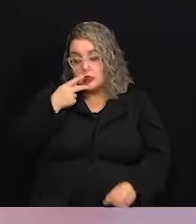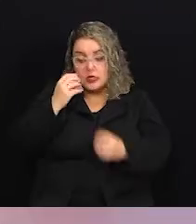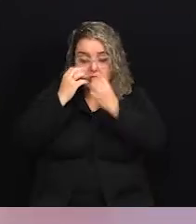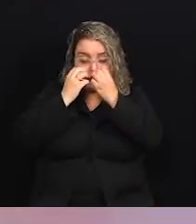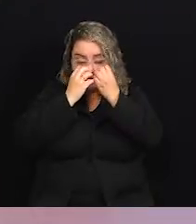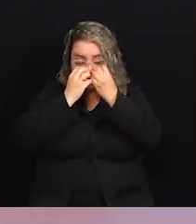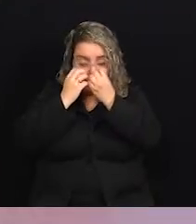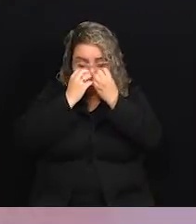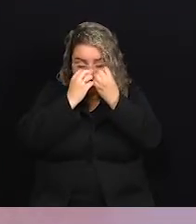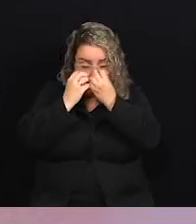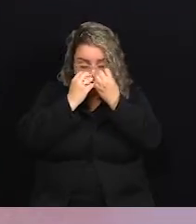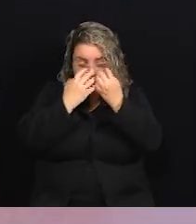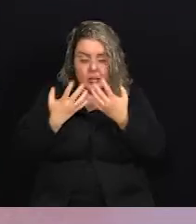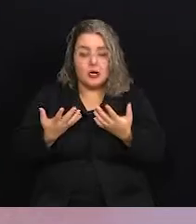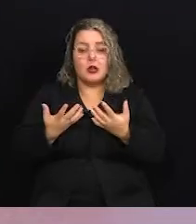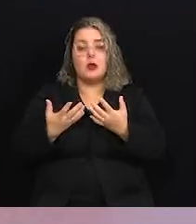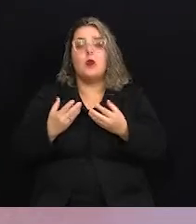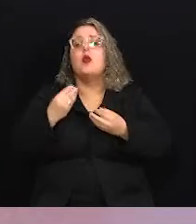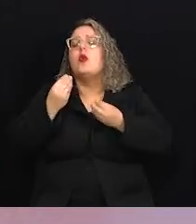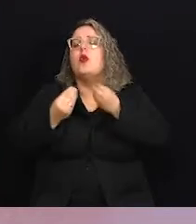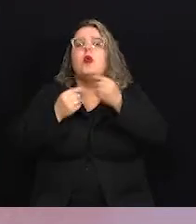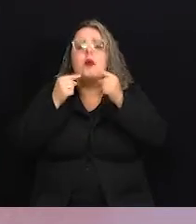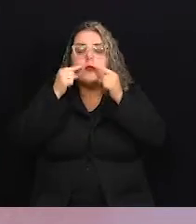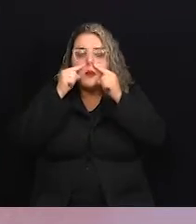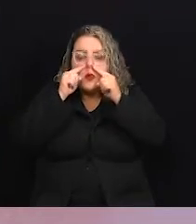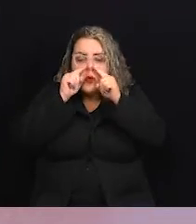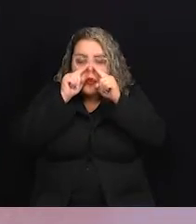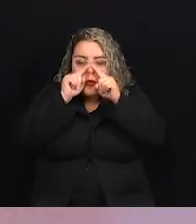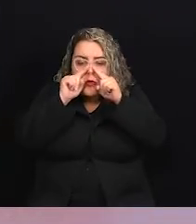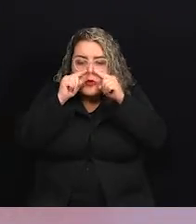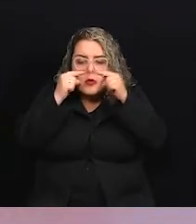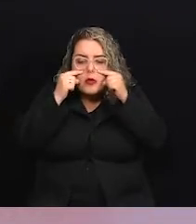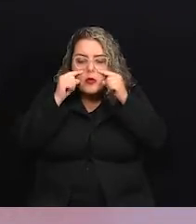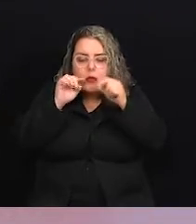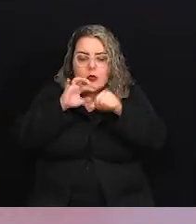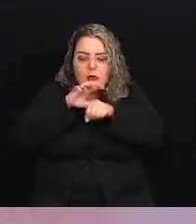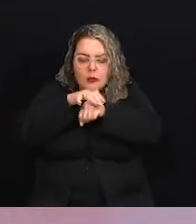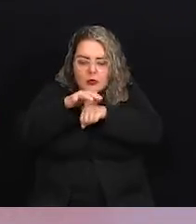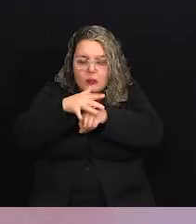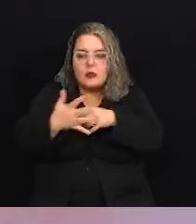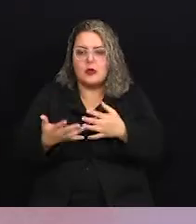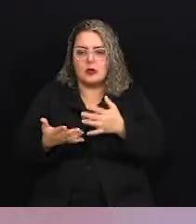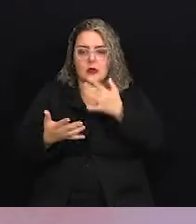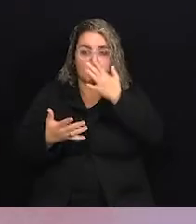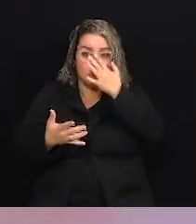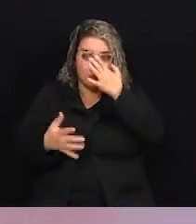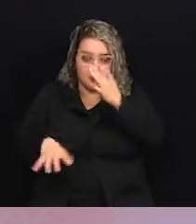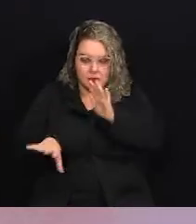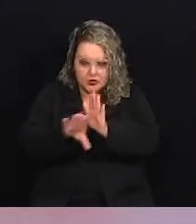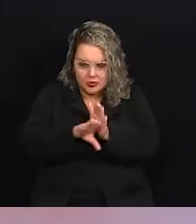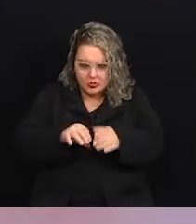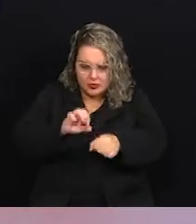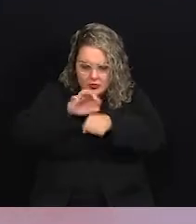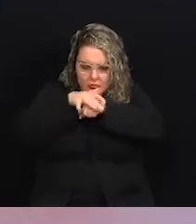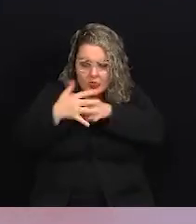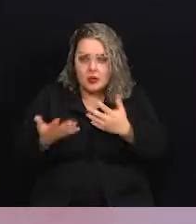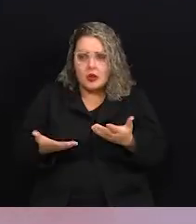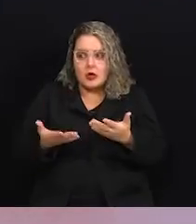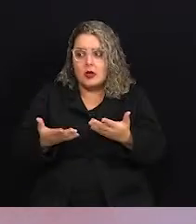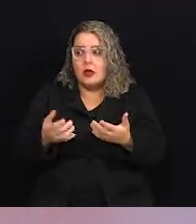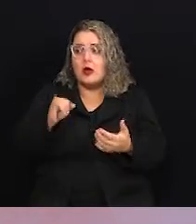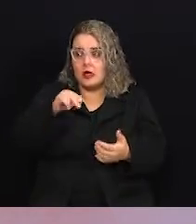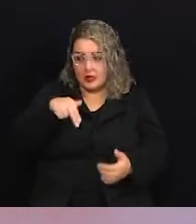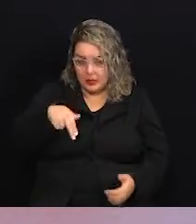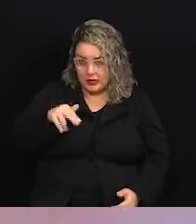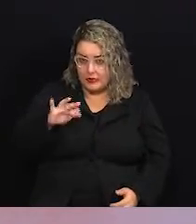rinite, então, como que fica o nariz dessa pessoa? Veio a infecção, né? E aí, quais são